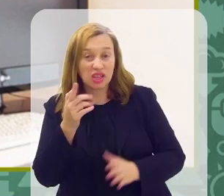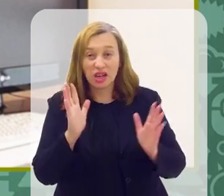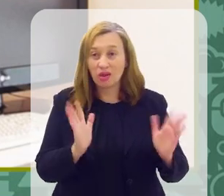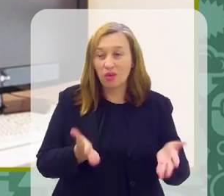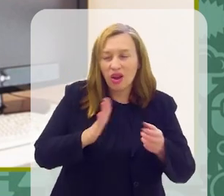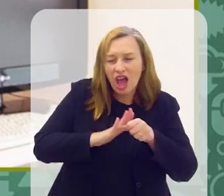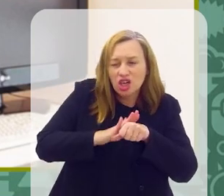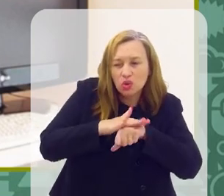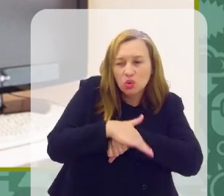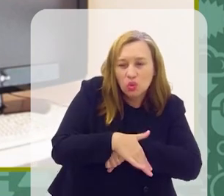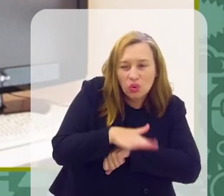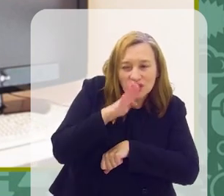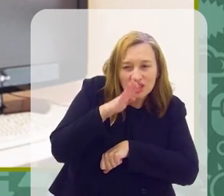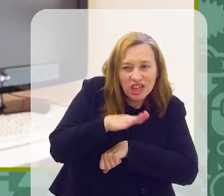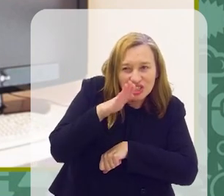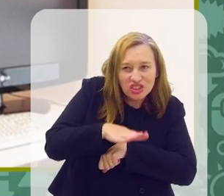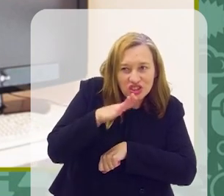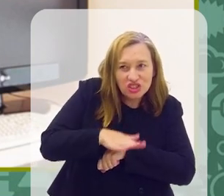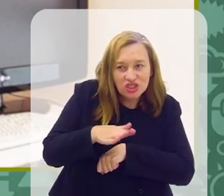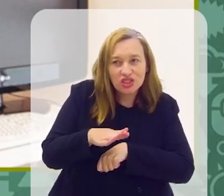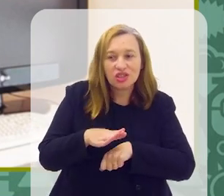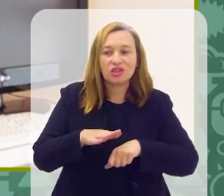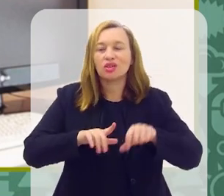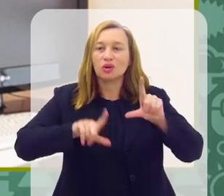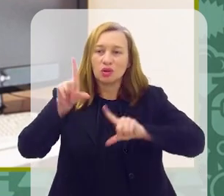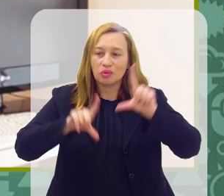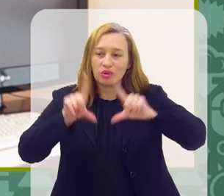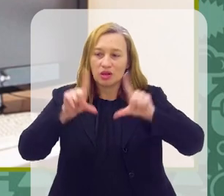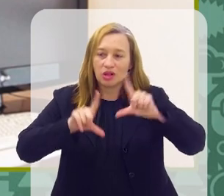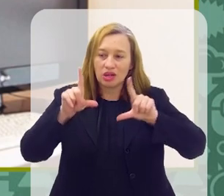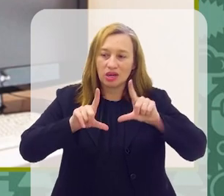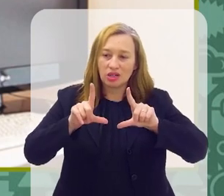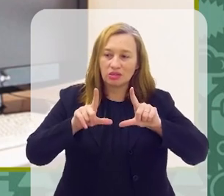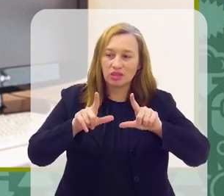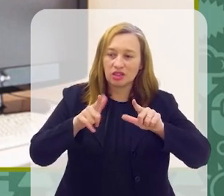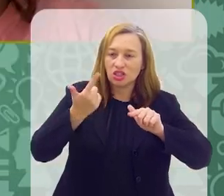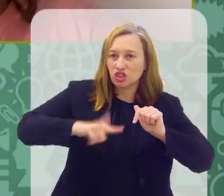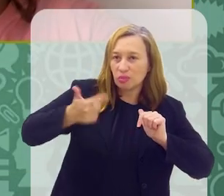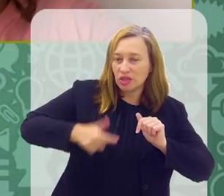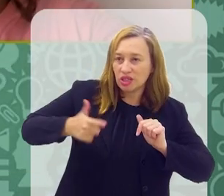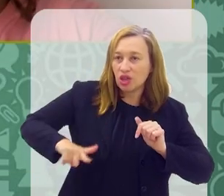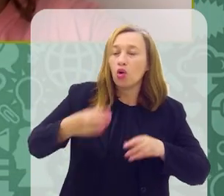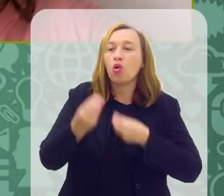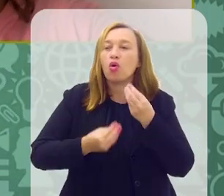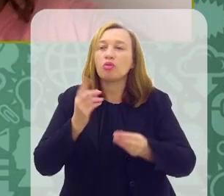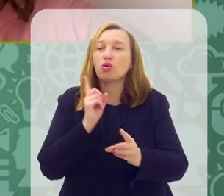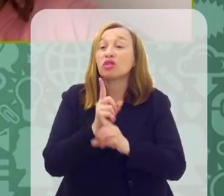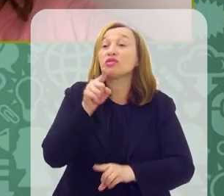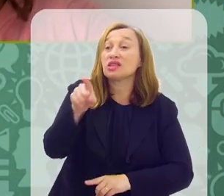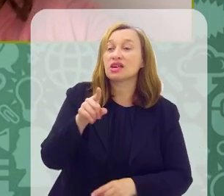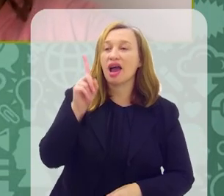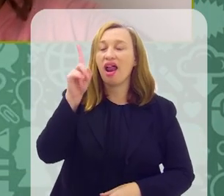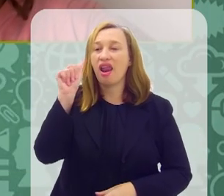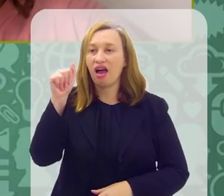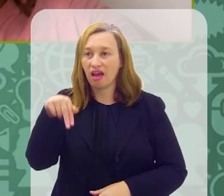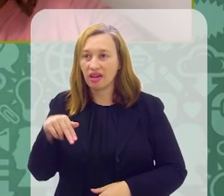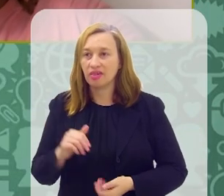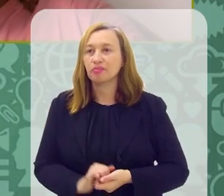no momento aqui de noitinha, de tardinha. O nosso programa roda várias vezes. Como é que acha você,